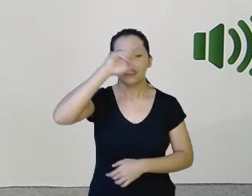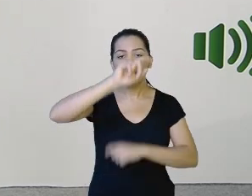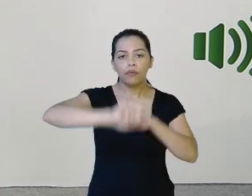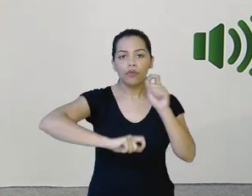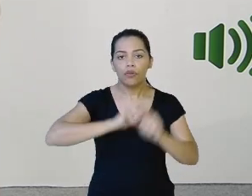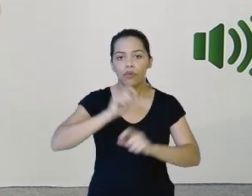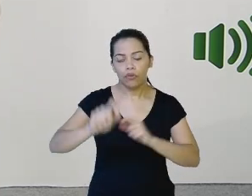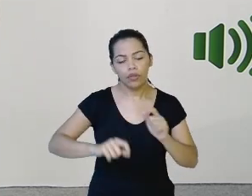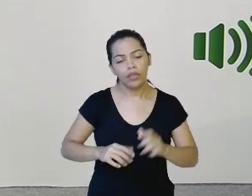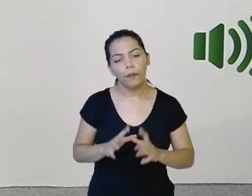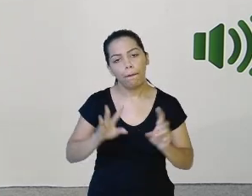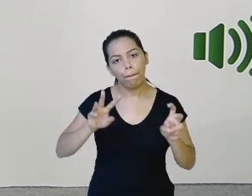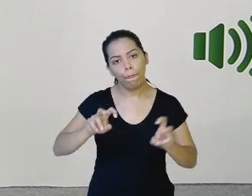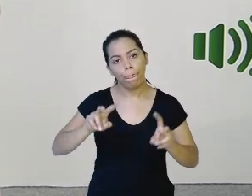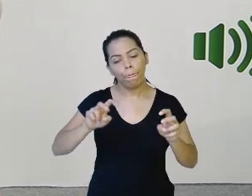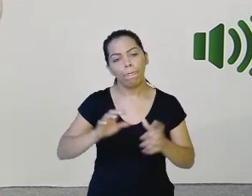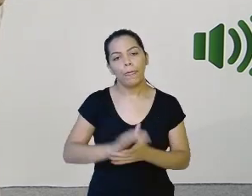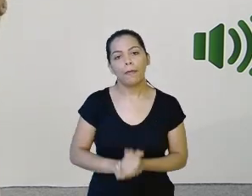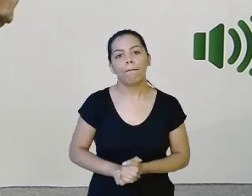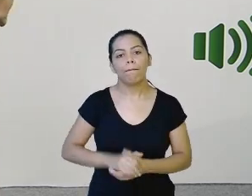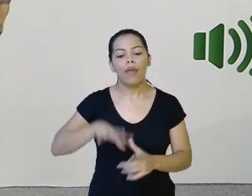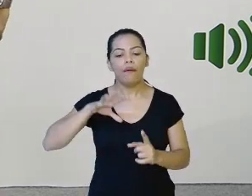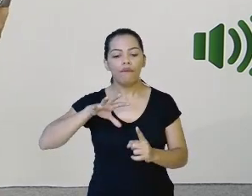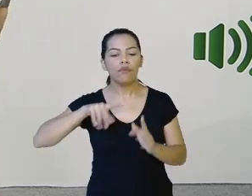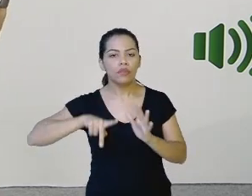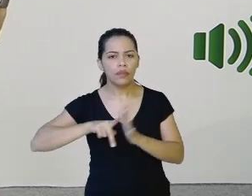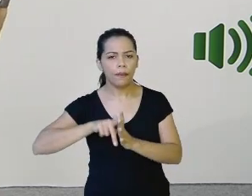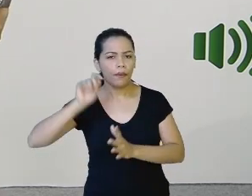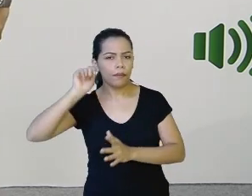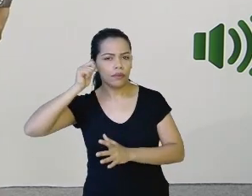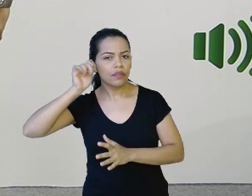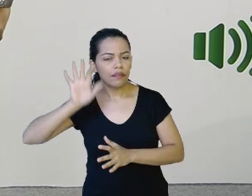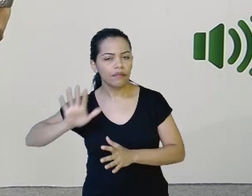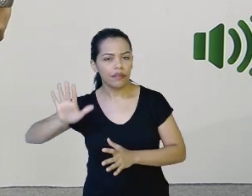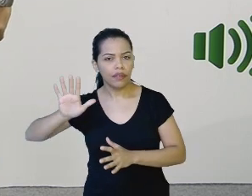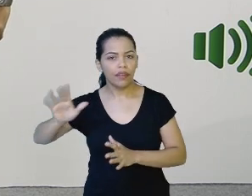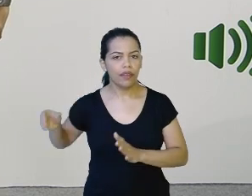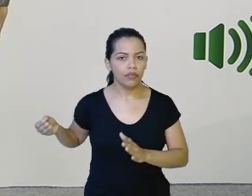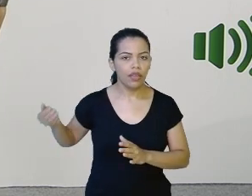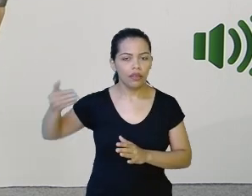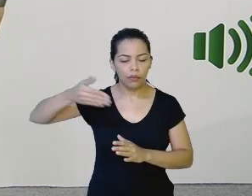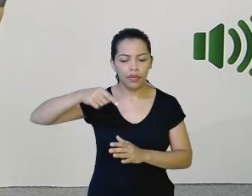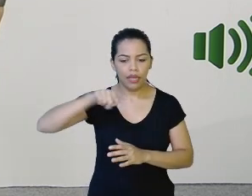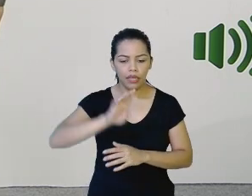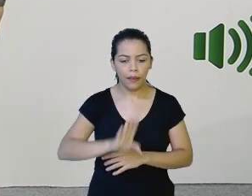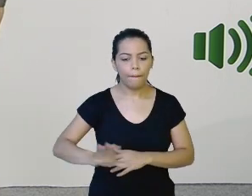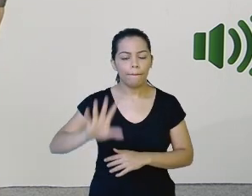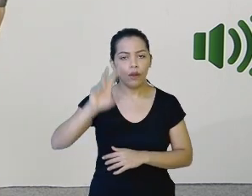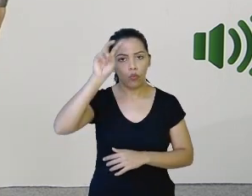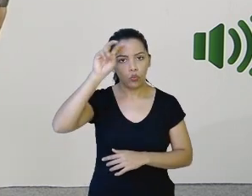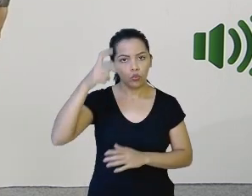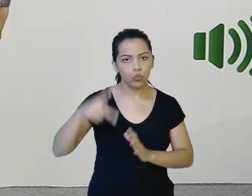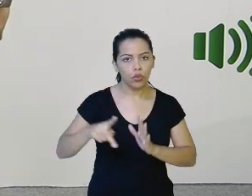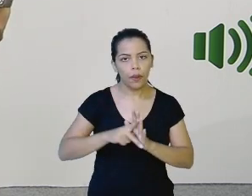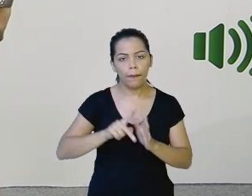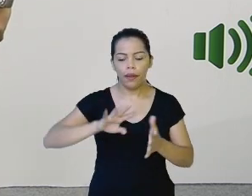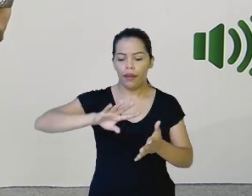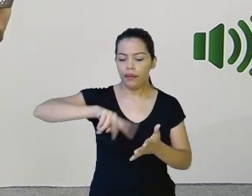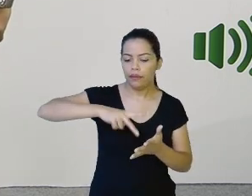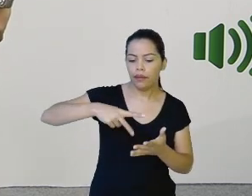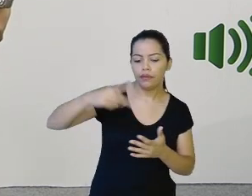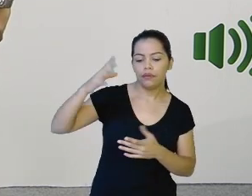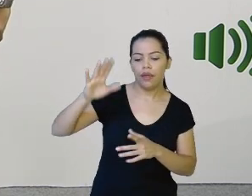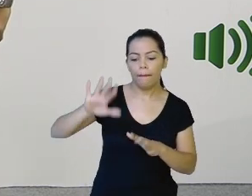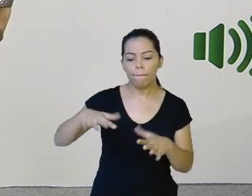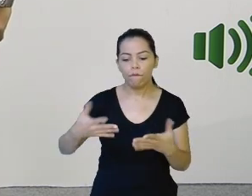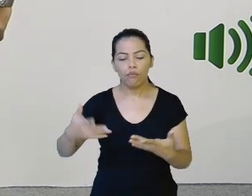falou sobre a questão dessa influência que os africanos trouxeram para a nossa cultura, falando sobre a dança, sobre a